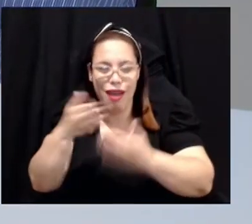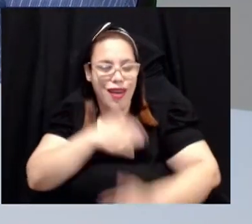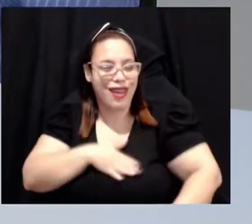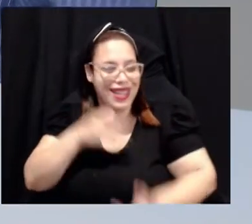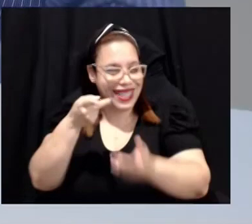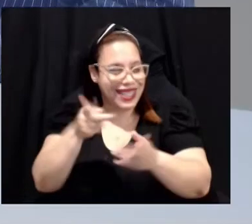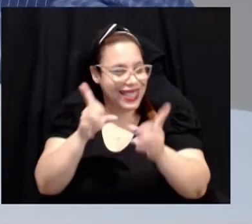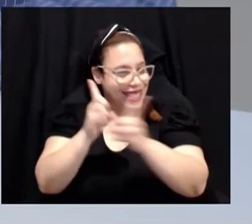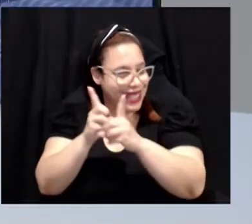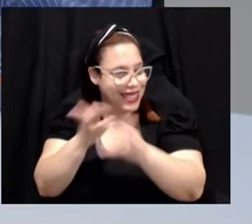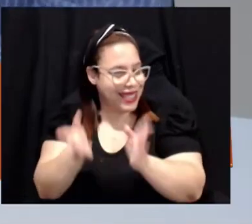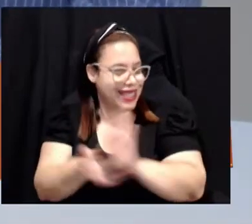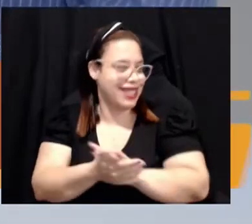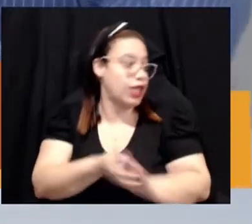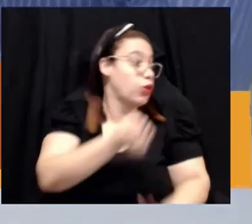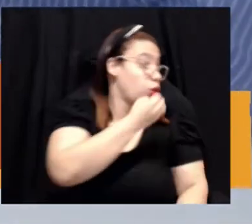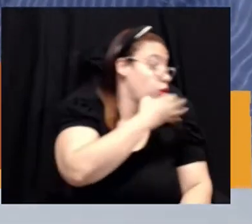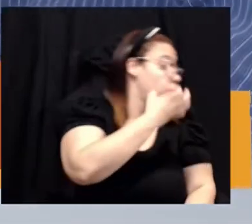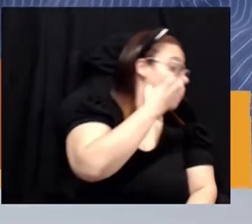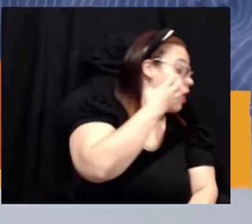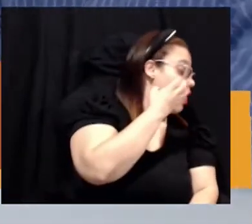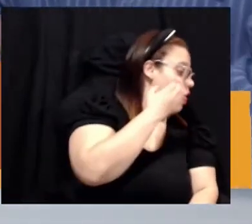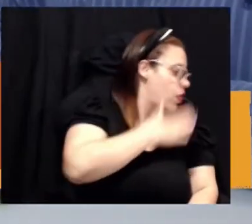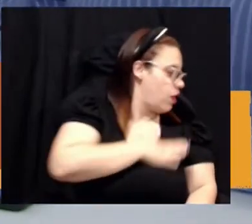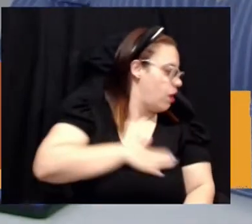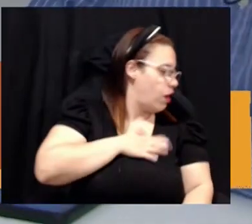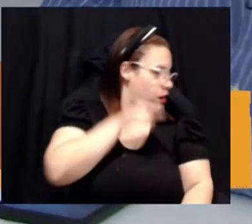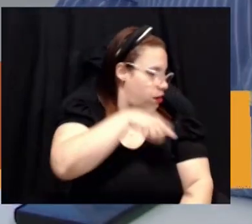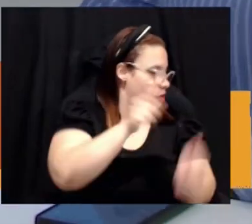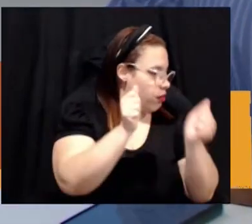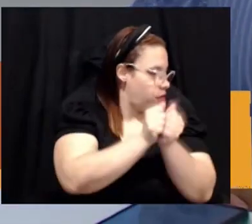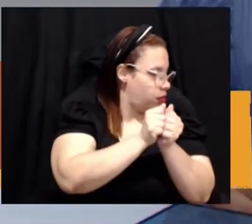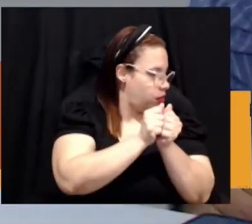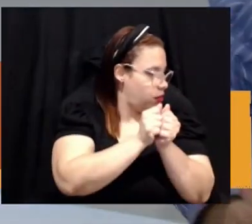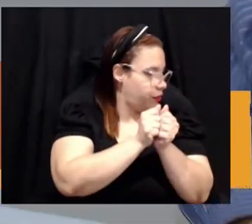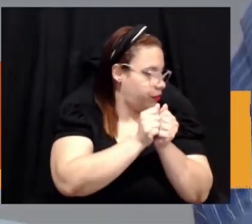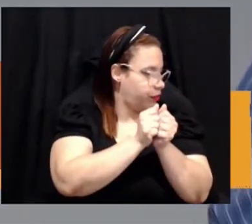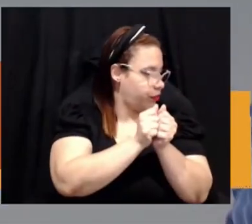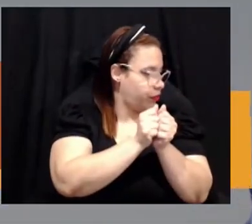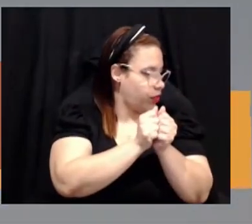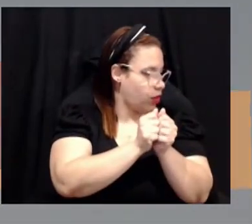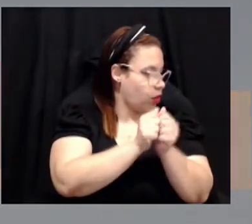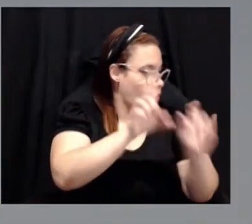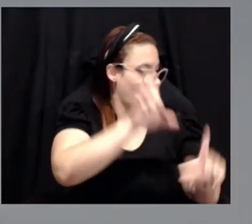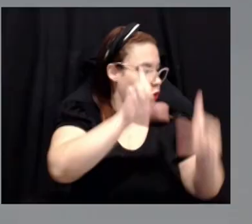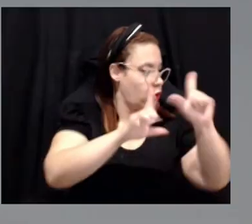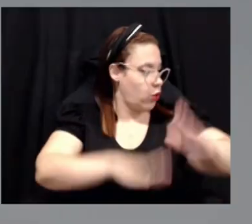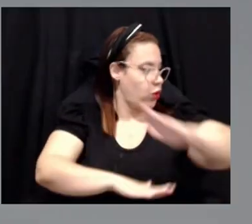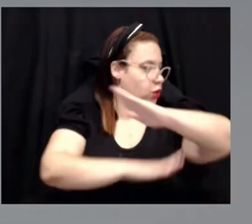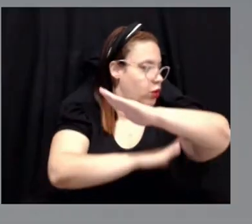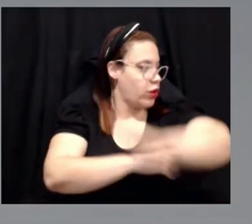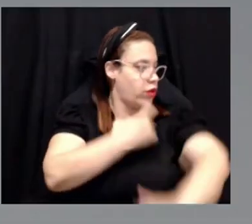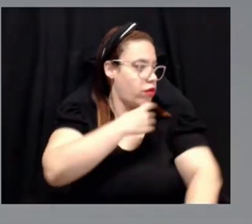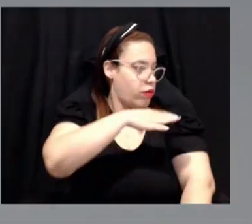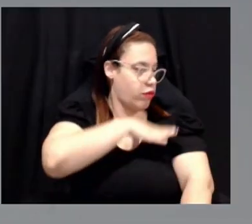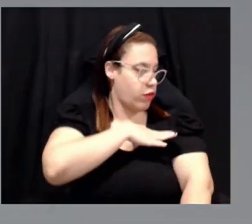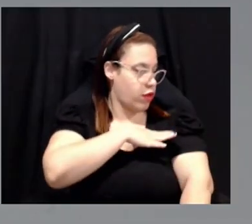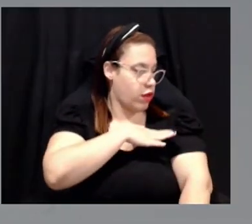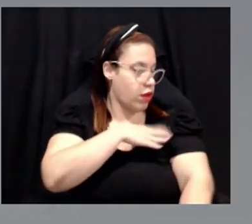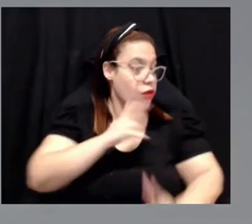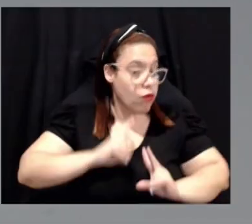atender. Tudo bem, André? Prazer estar com vocês, com os telespectadores da TV Câmara, e vamos seguindo em frente aí